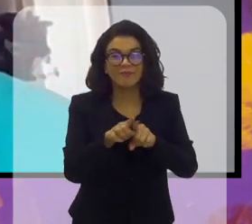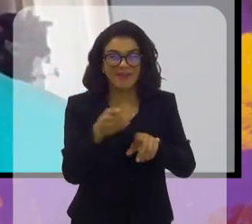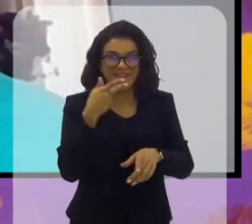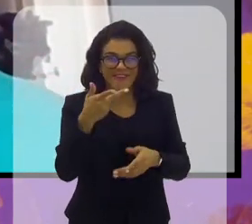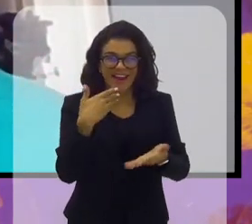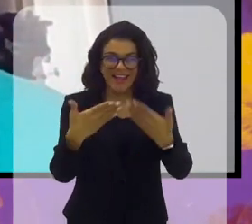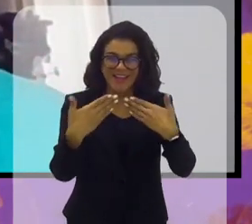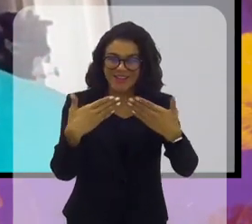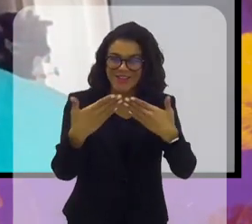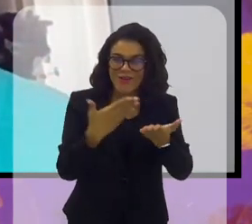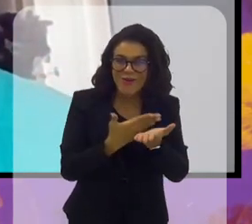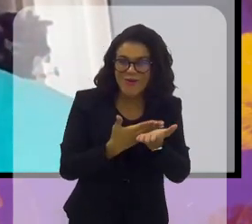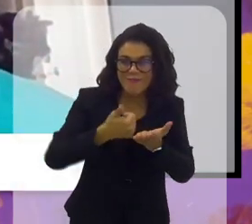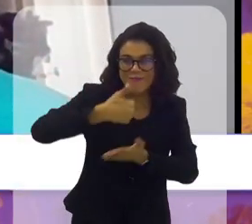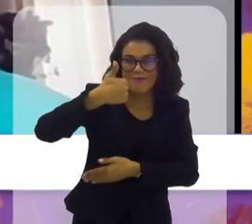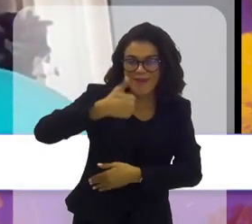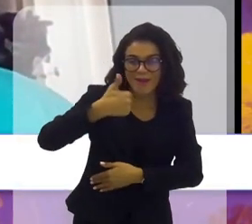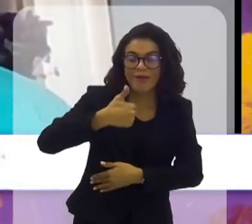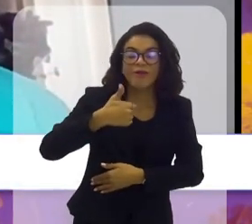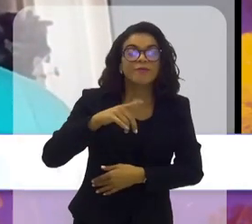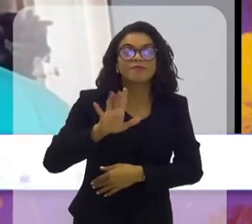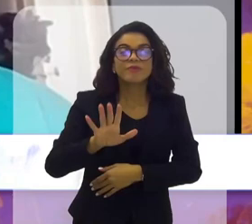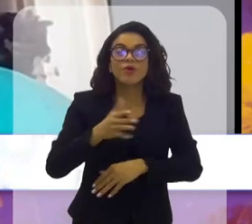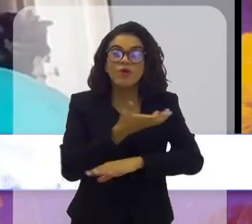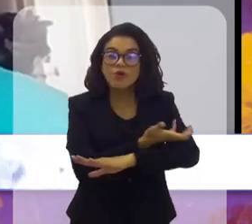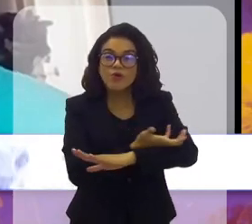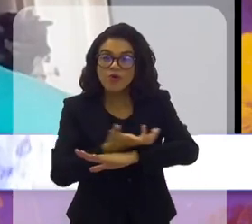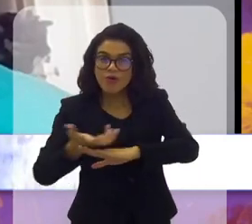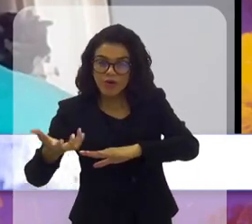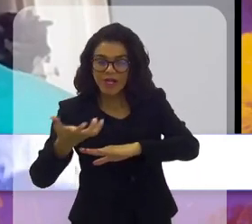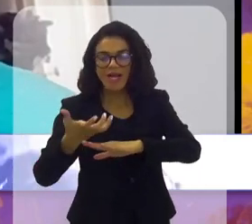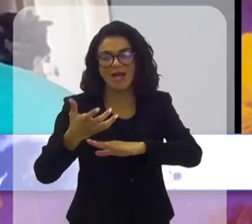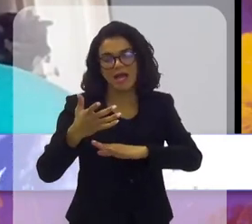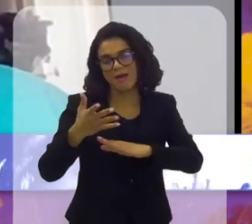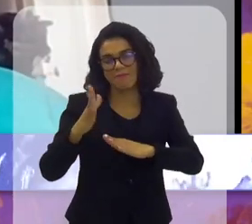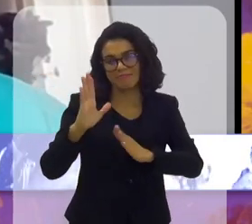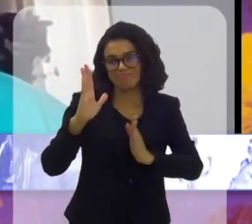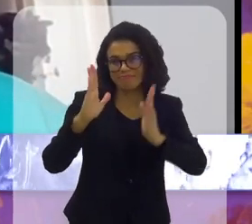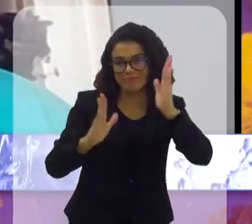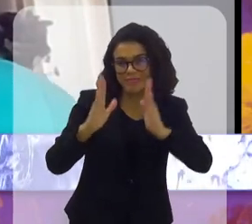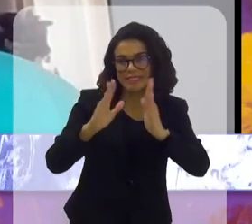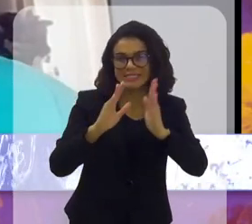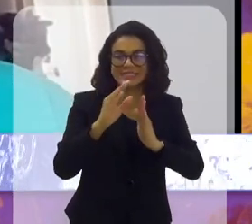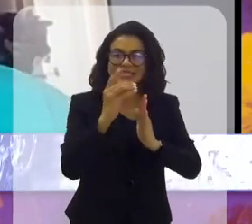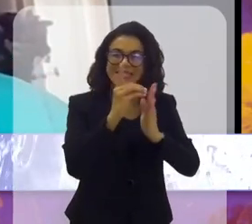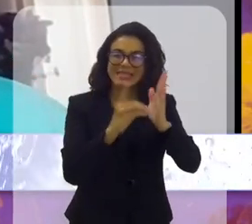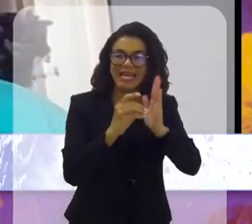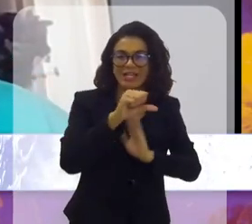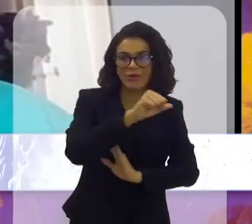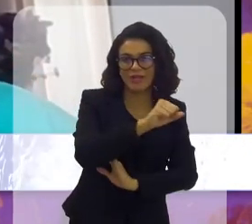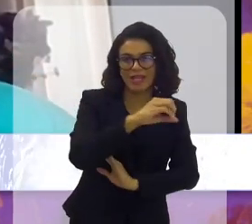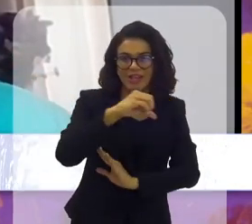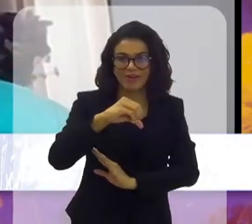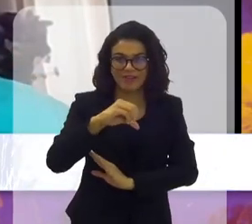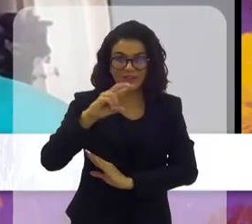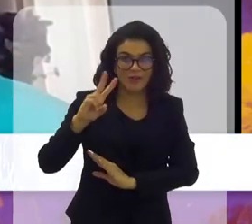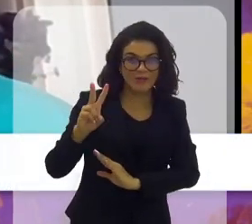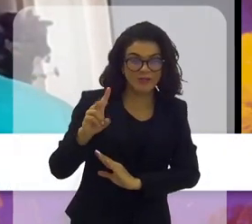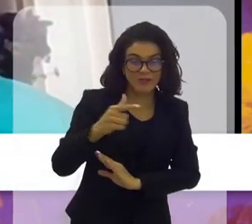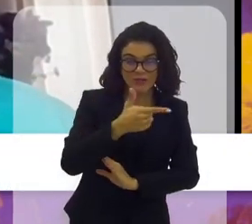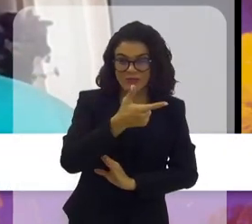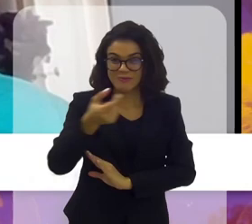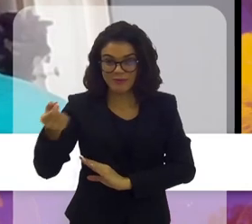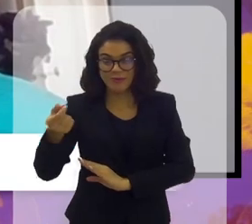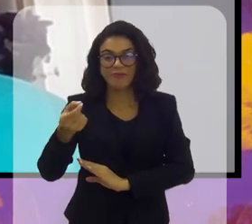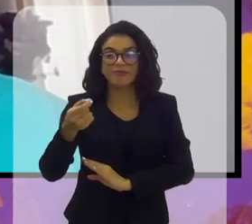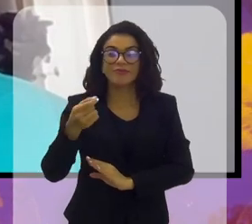falou no início da nossa conversa da evolução dos gramados brasileiros na década de 80, 90 e 2000, muita coisa veio do golfe. Okay? A